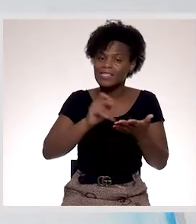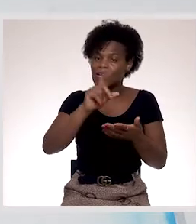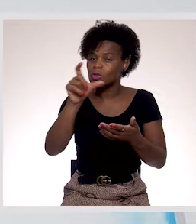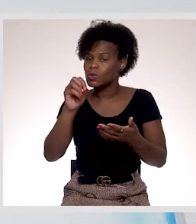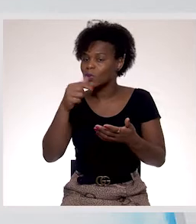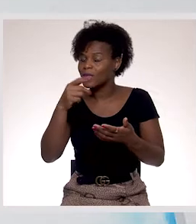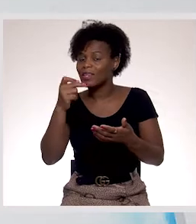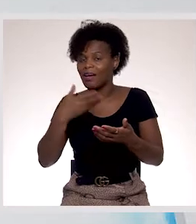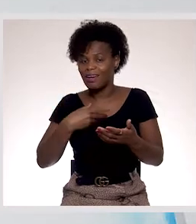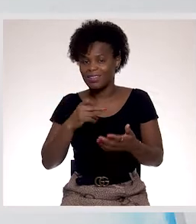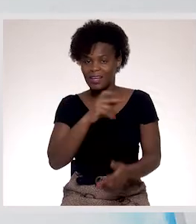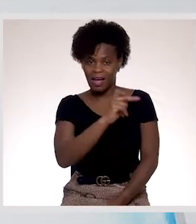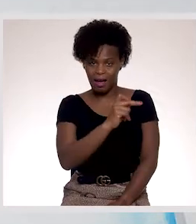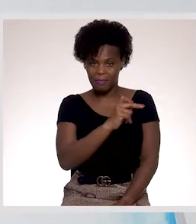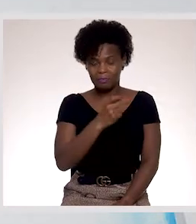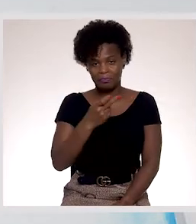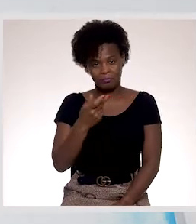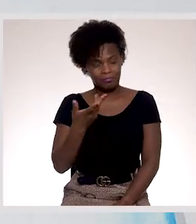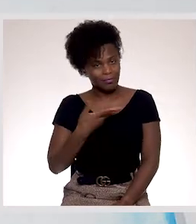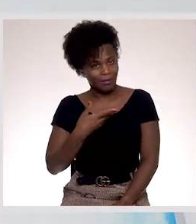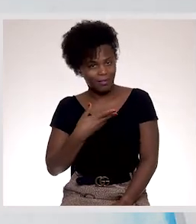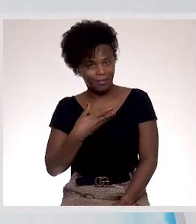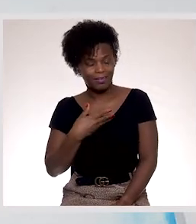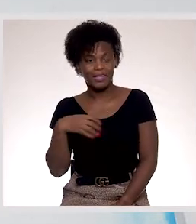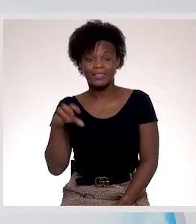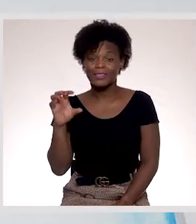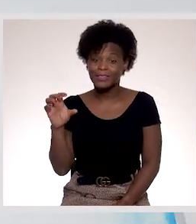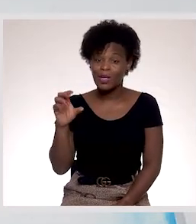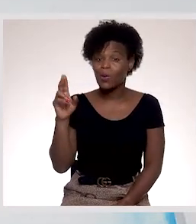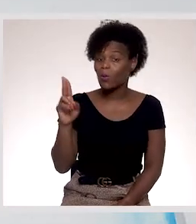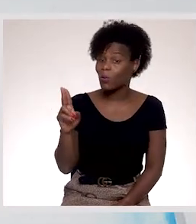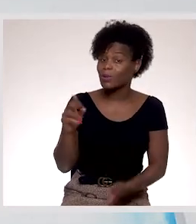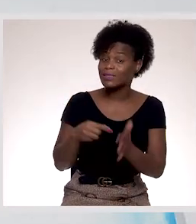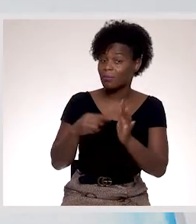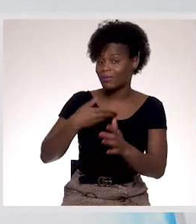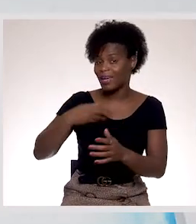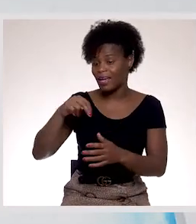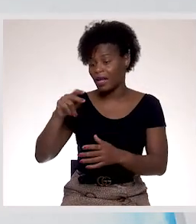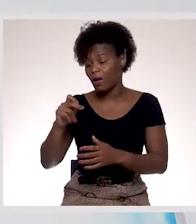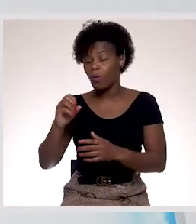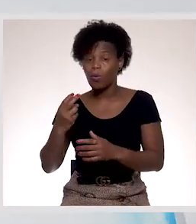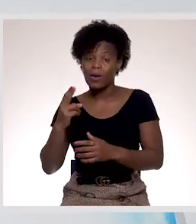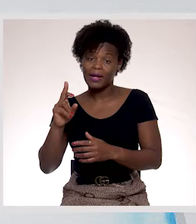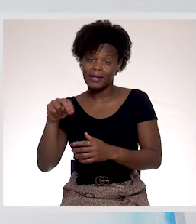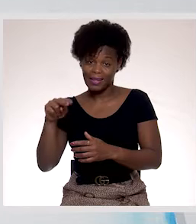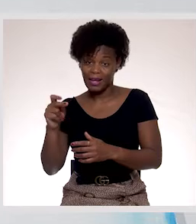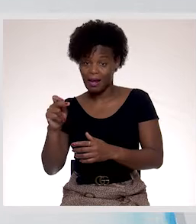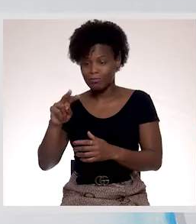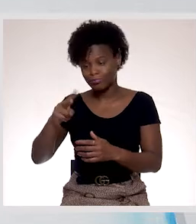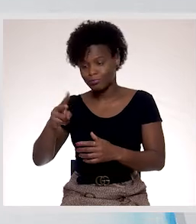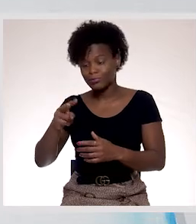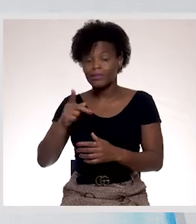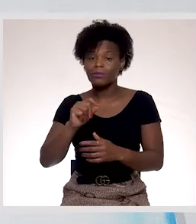Que pode ser adenina, timina, citosina ou o racilo, no caso DNA ou RNA, não é? Varia.